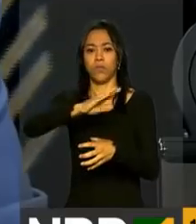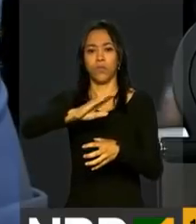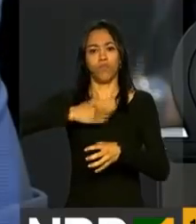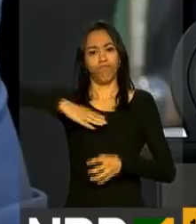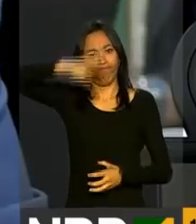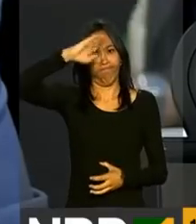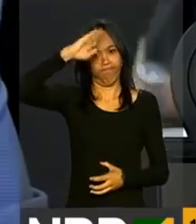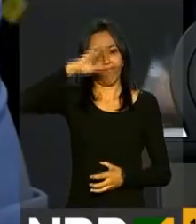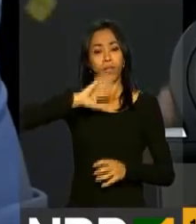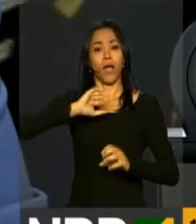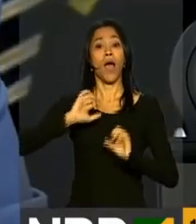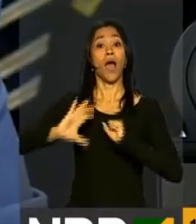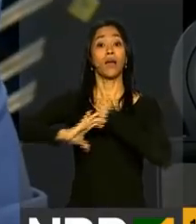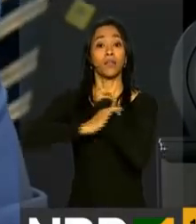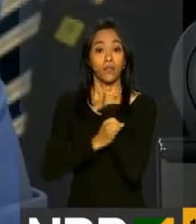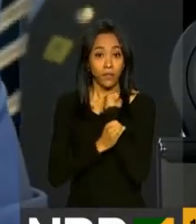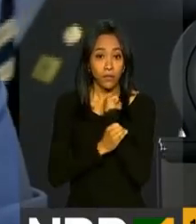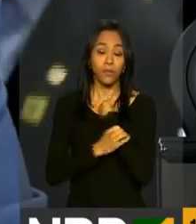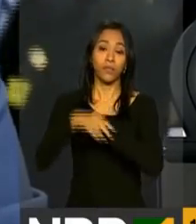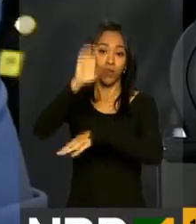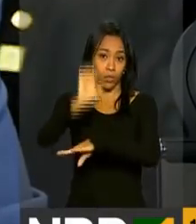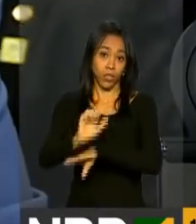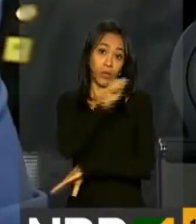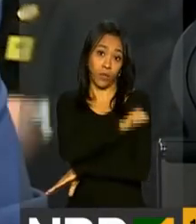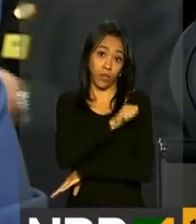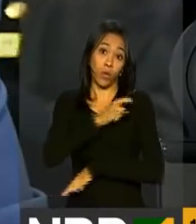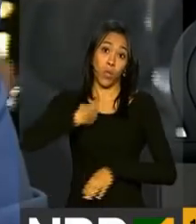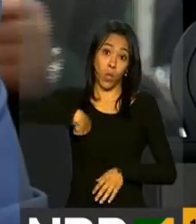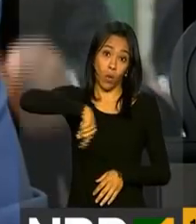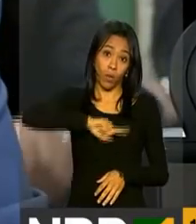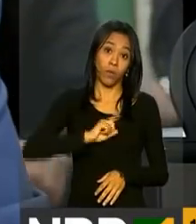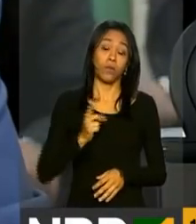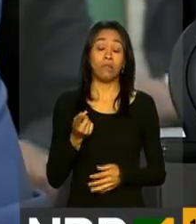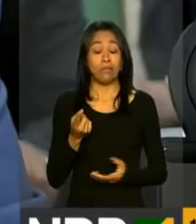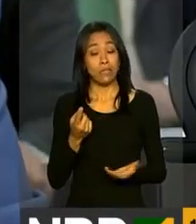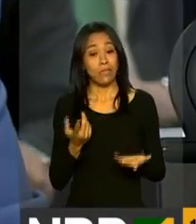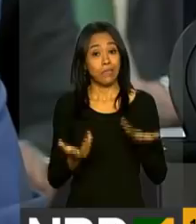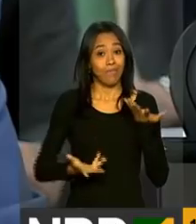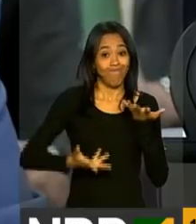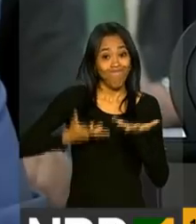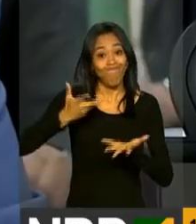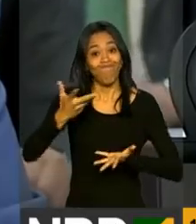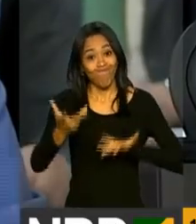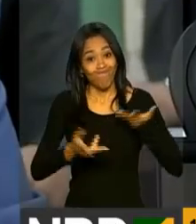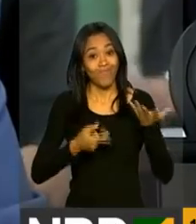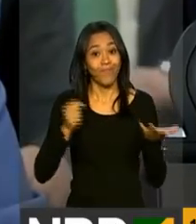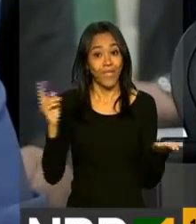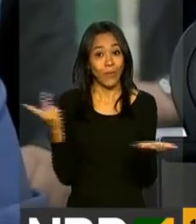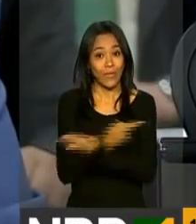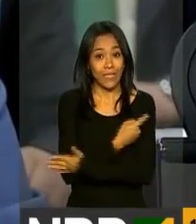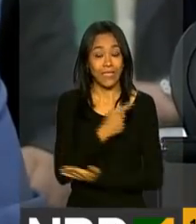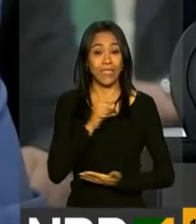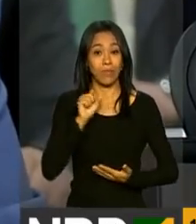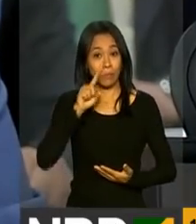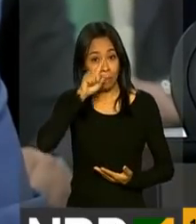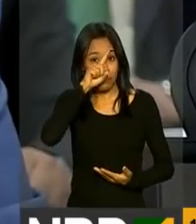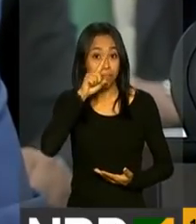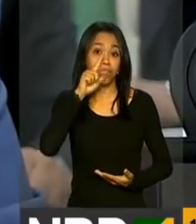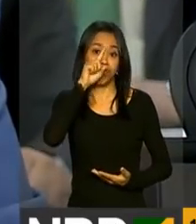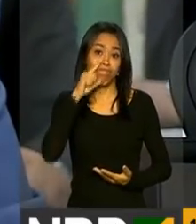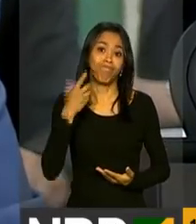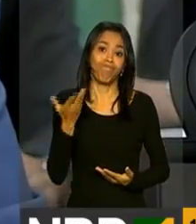rio de janeiro estado do rio de janeiro nós correríamos um grande grande risco